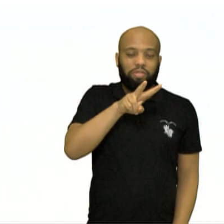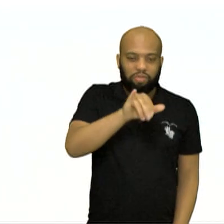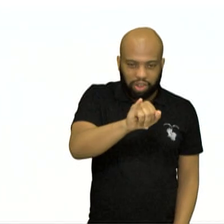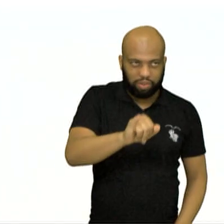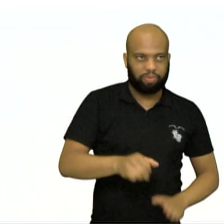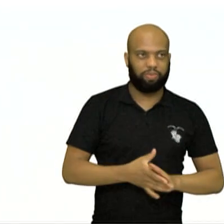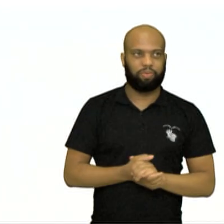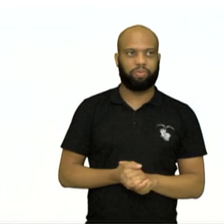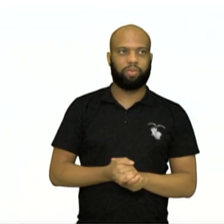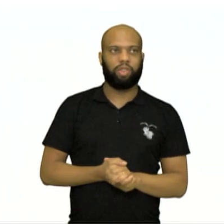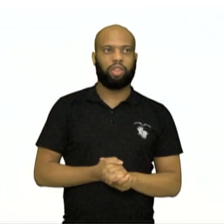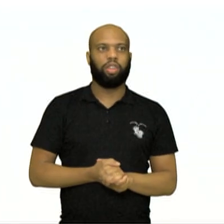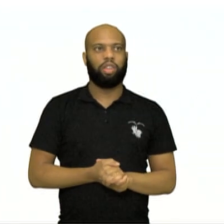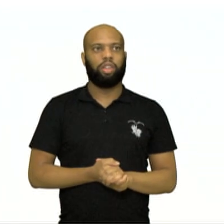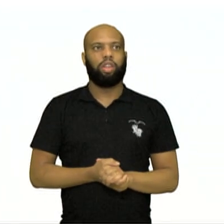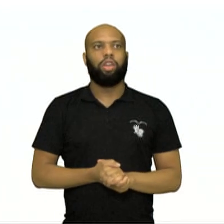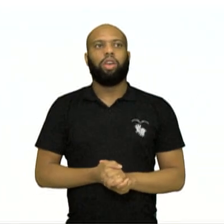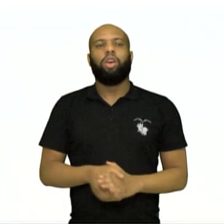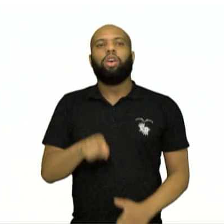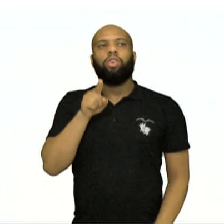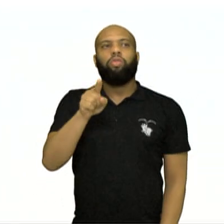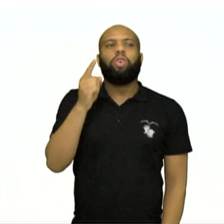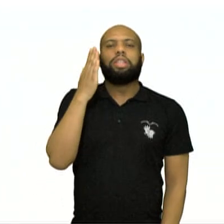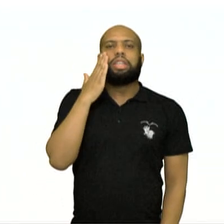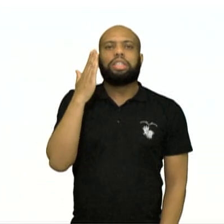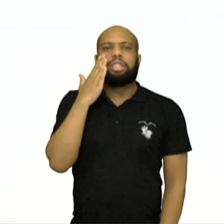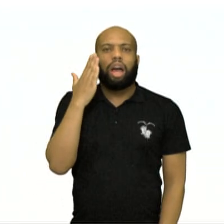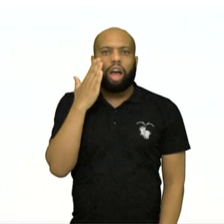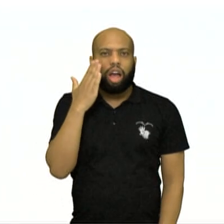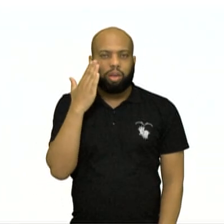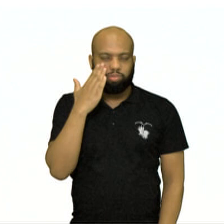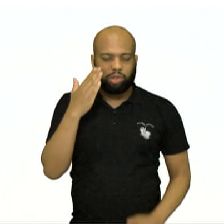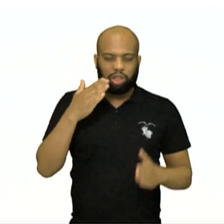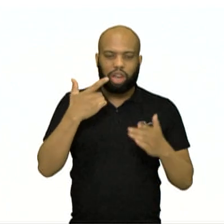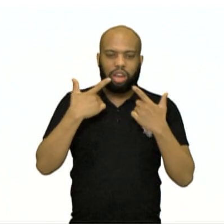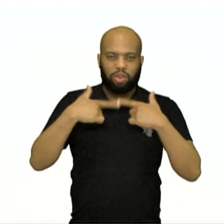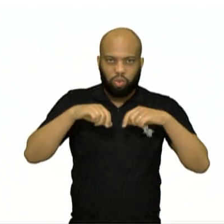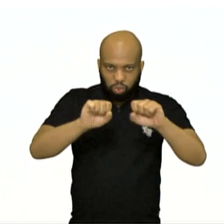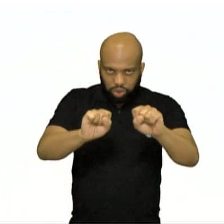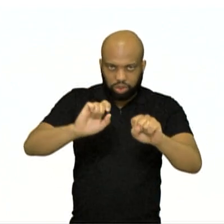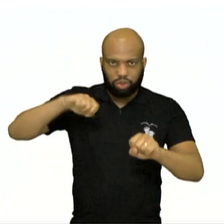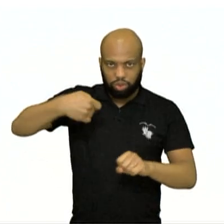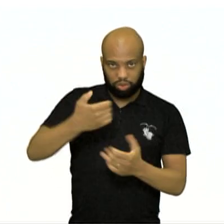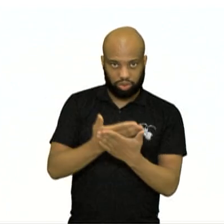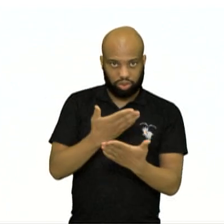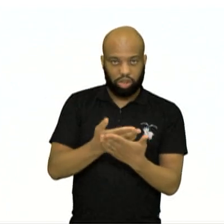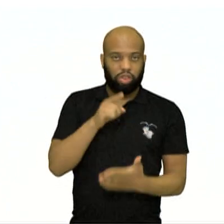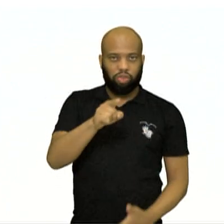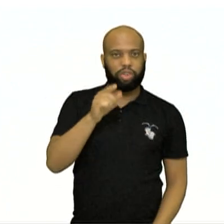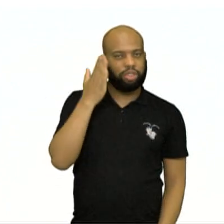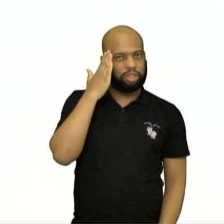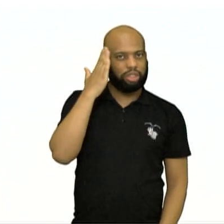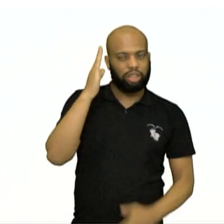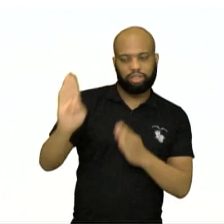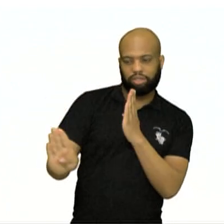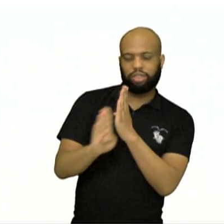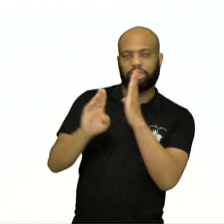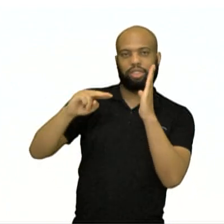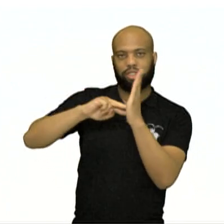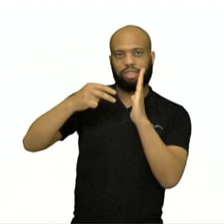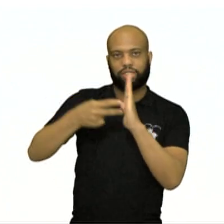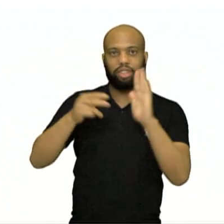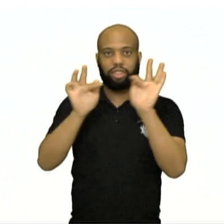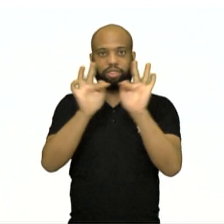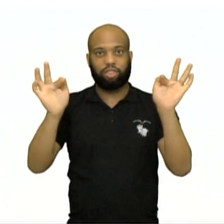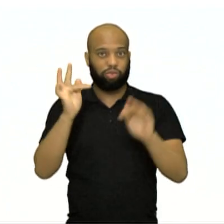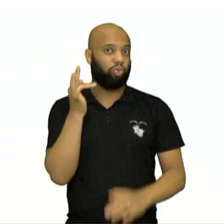Linguistic Knowledge. Qual será o seu conhecimento linguístico para essa aula? Você sabe identificar significados de frases no